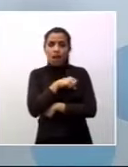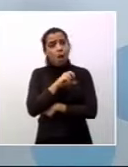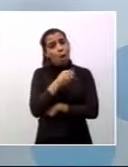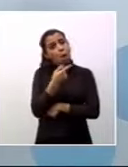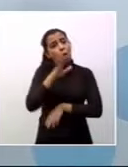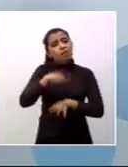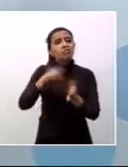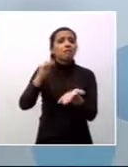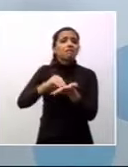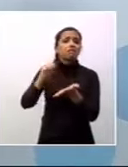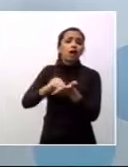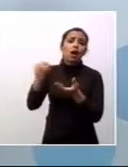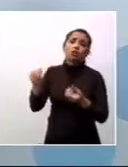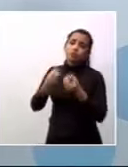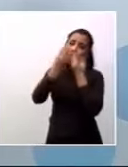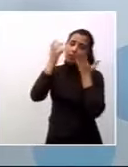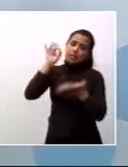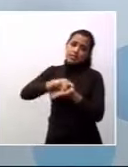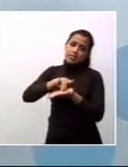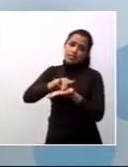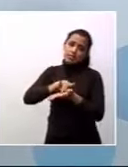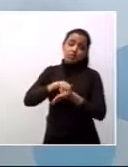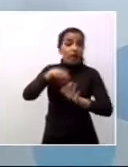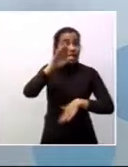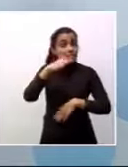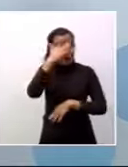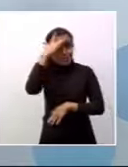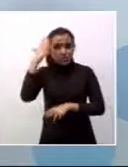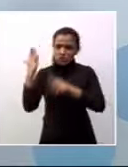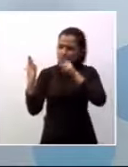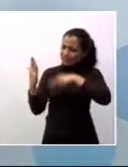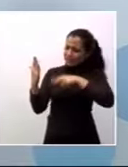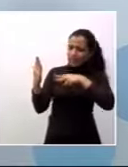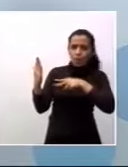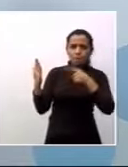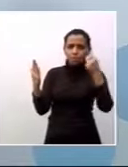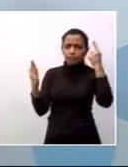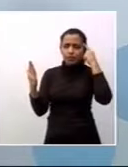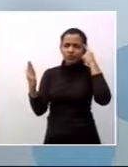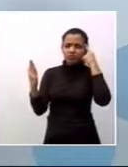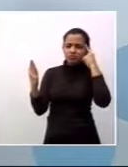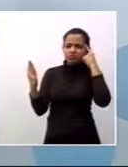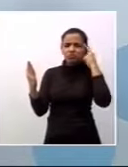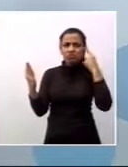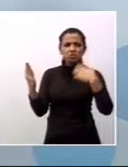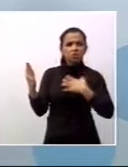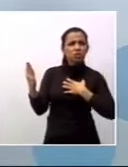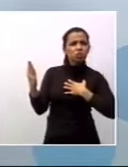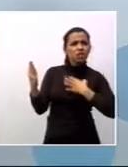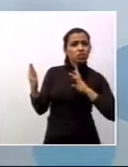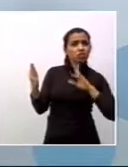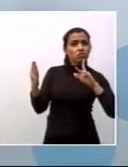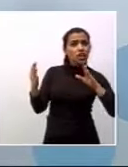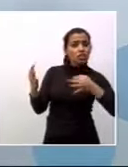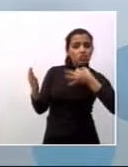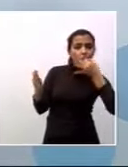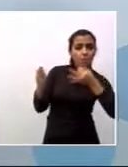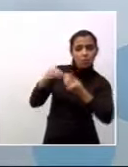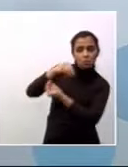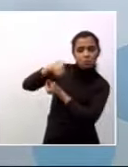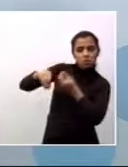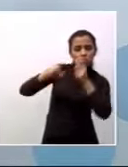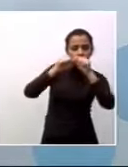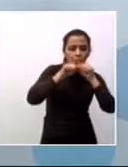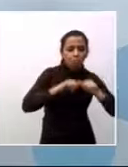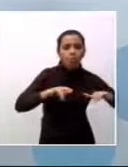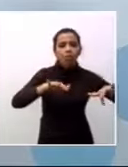falta de informação às vezes a pessoa só leu e ela interpretou aquilo e ela ser da opinião dela e acaba gerando uma